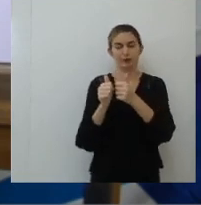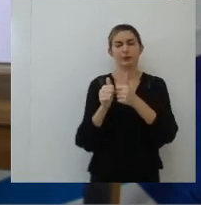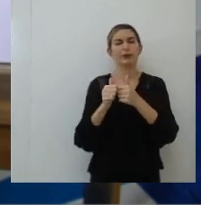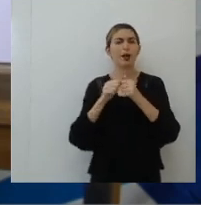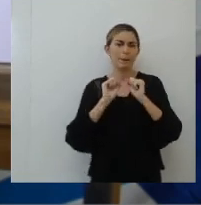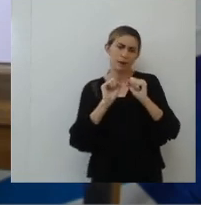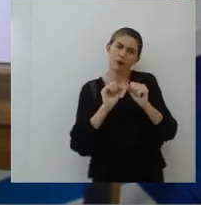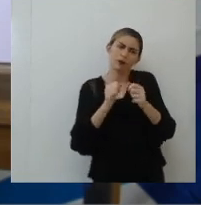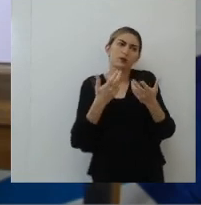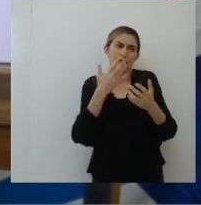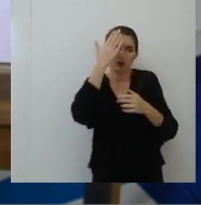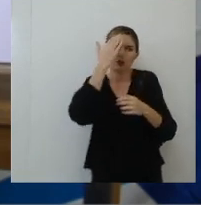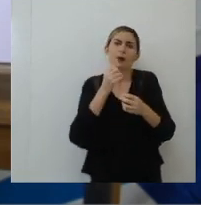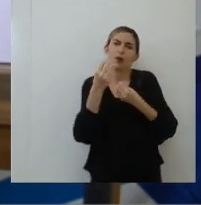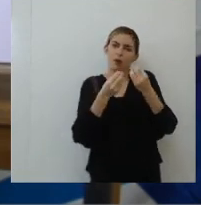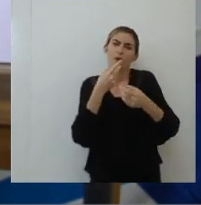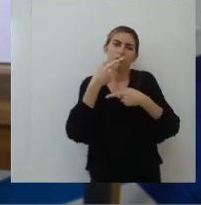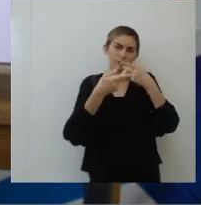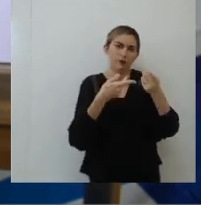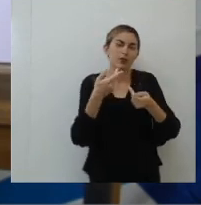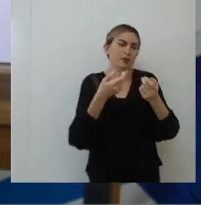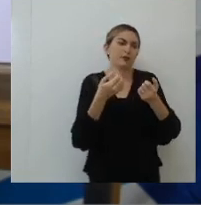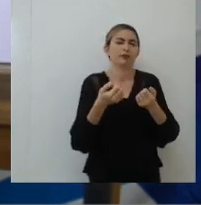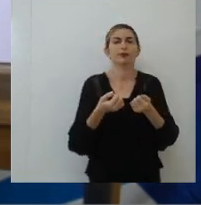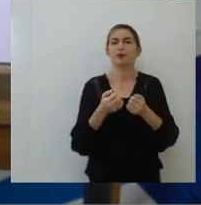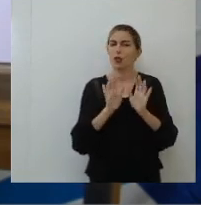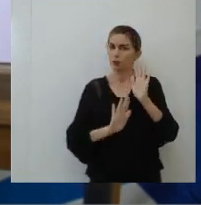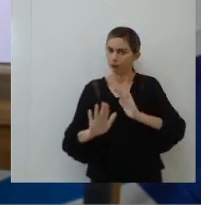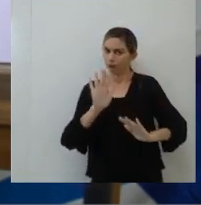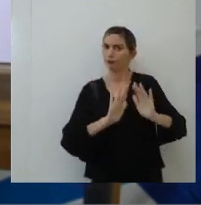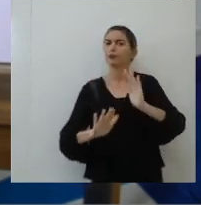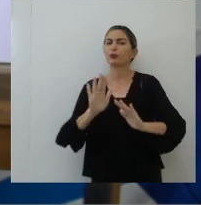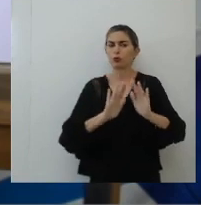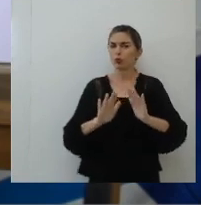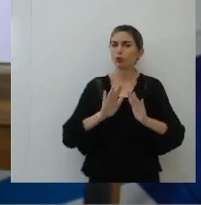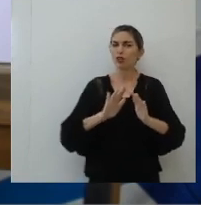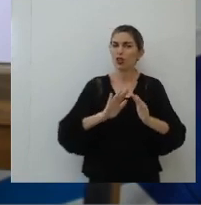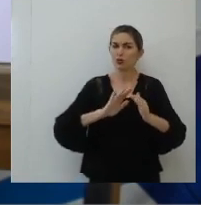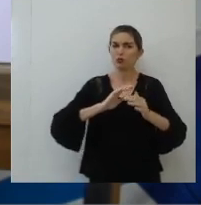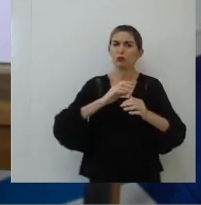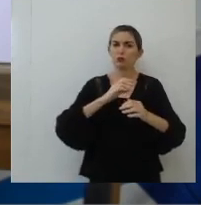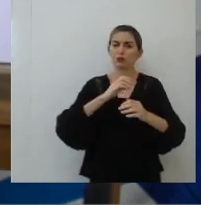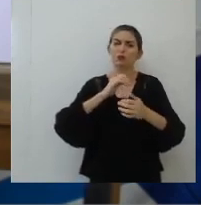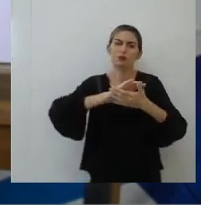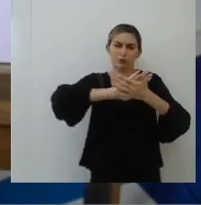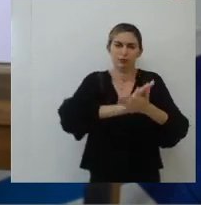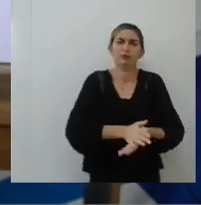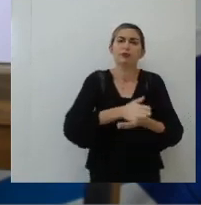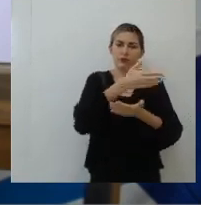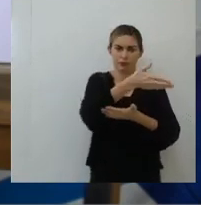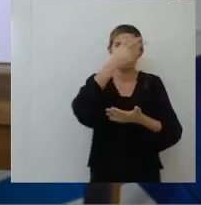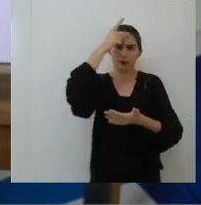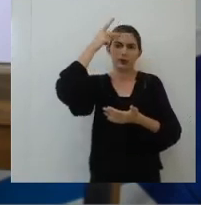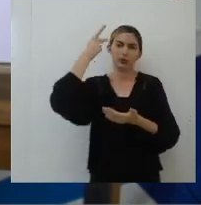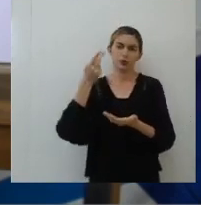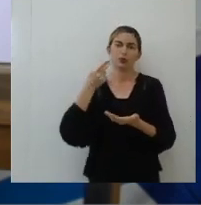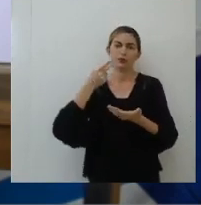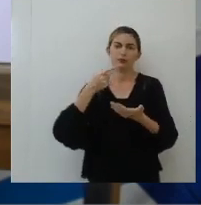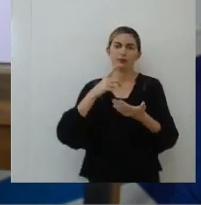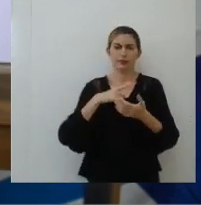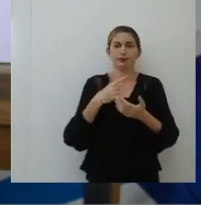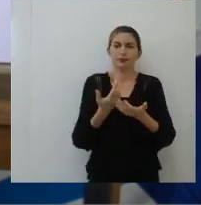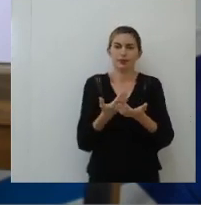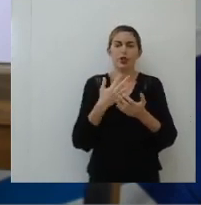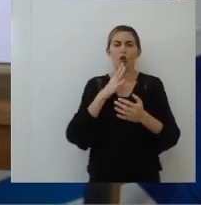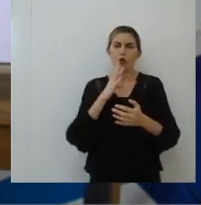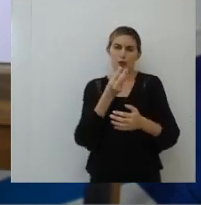até saber como corrigir, mas tem que ter cuidado para a gente não ofender, né? A gente que tem esse acesso, né, um pouco